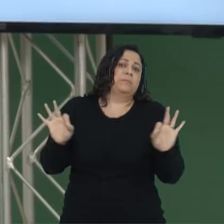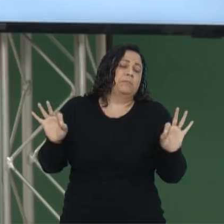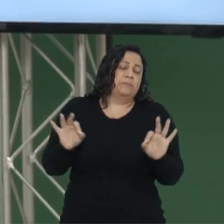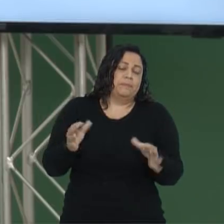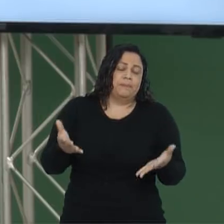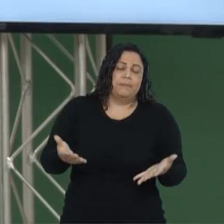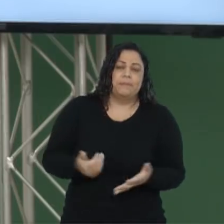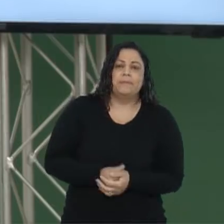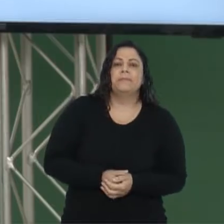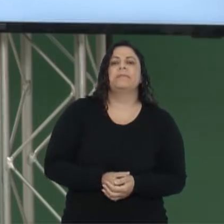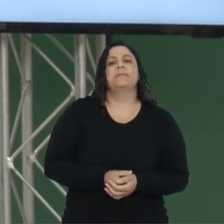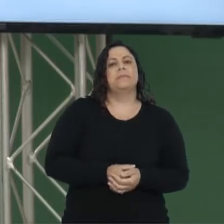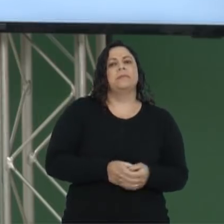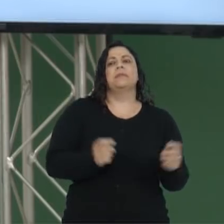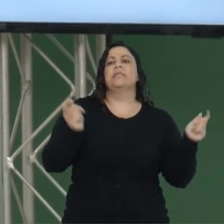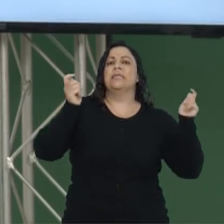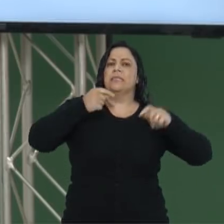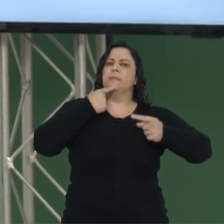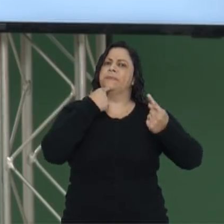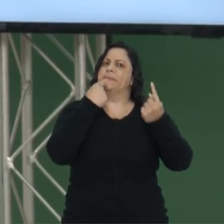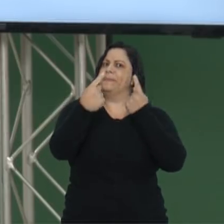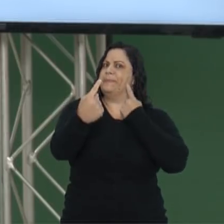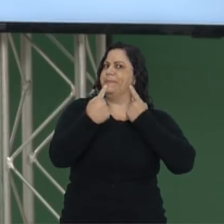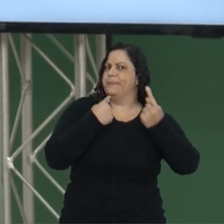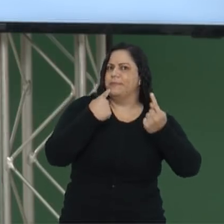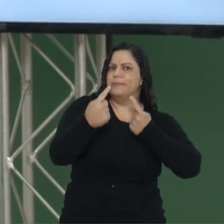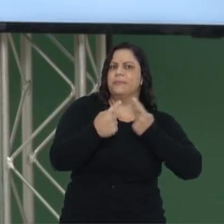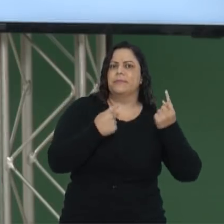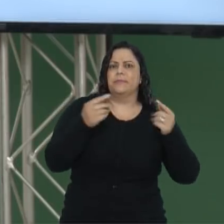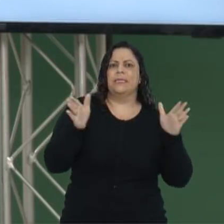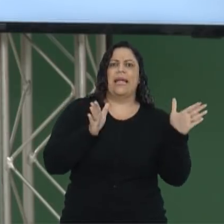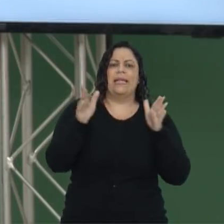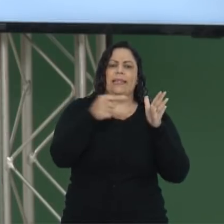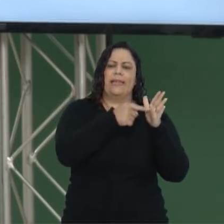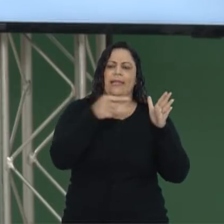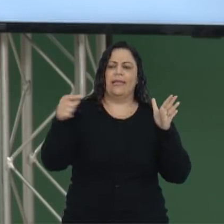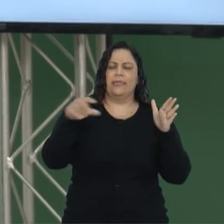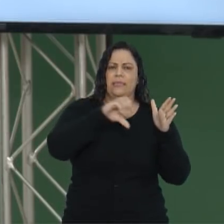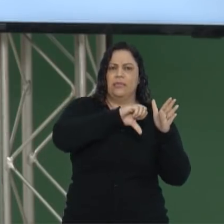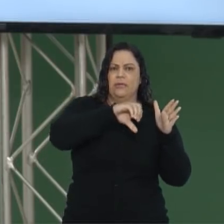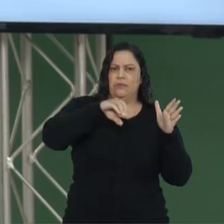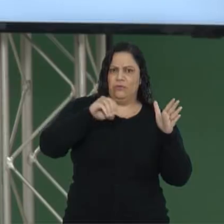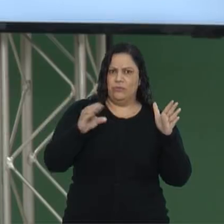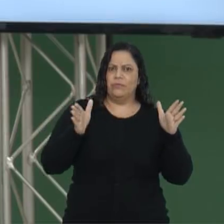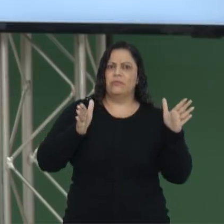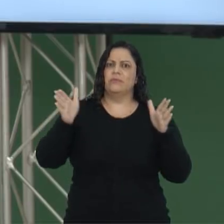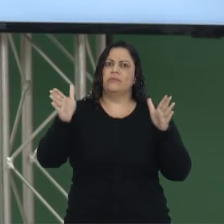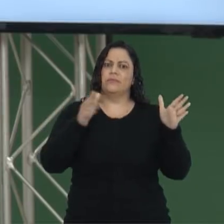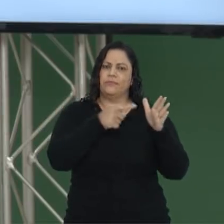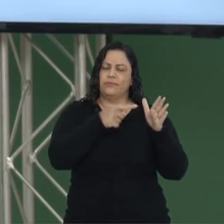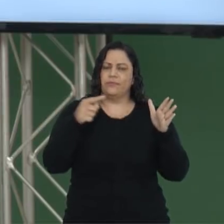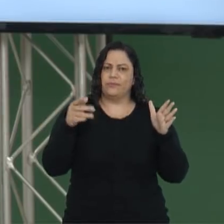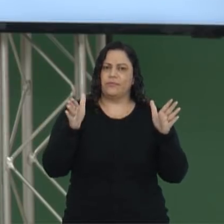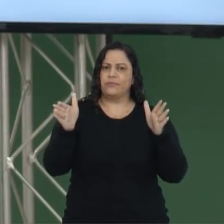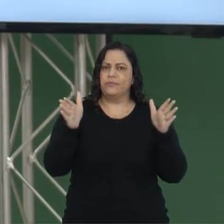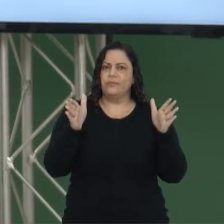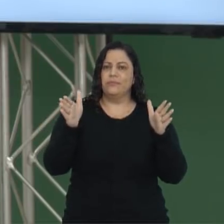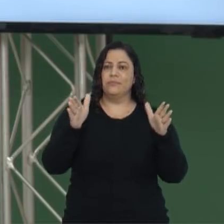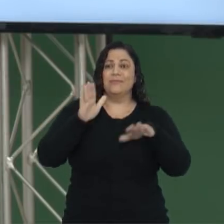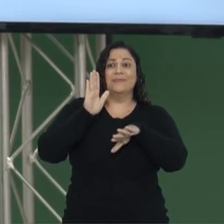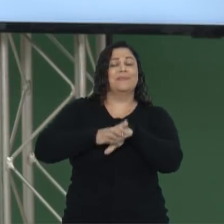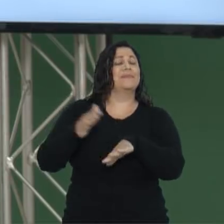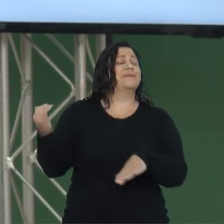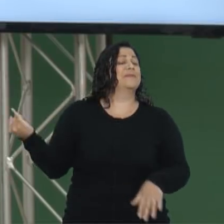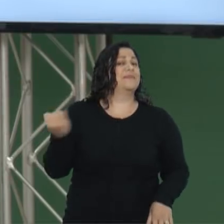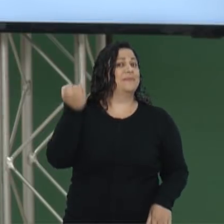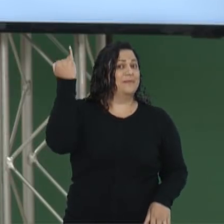está fazendo está relacionada à década de 90, no sentido de que na década de 90 a gente tem como maior importância